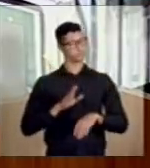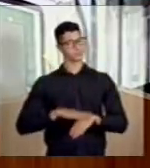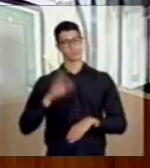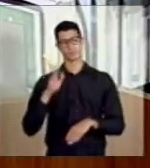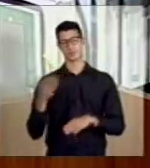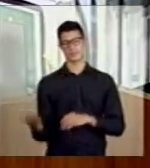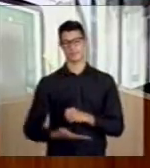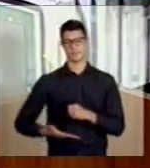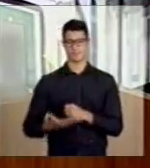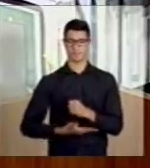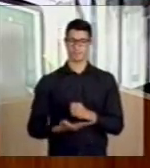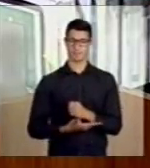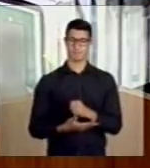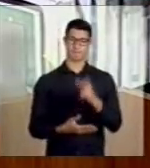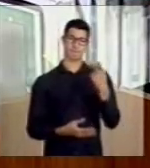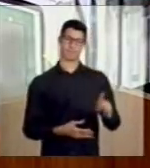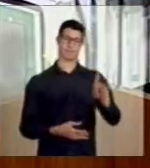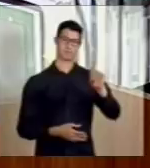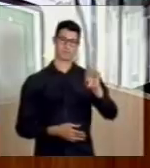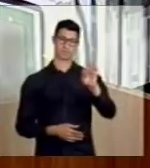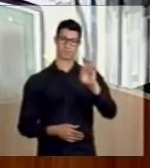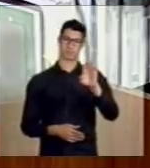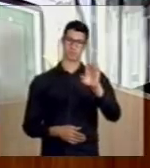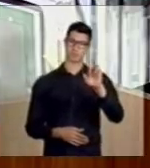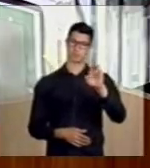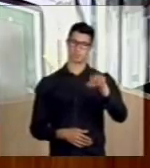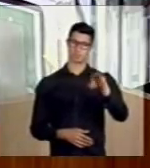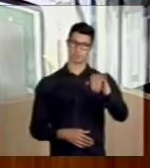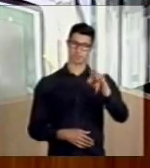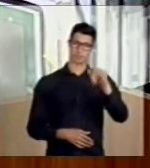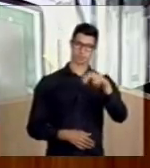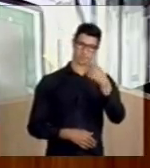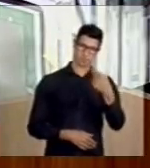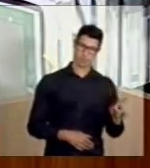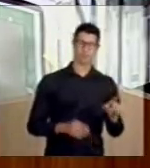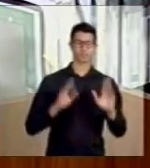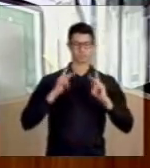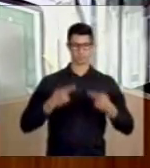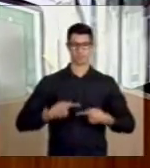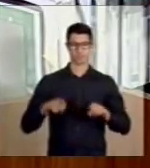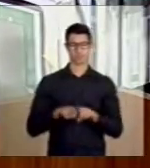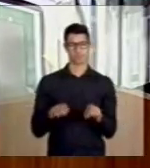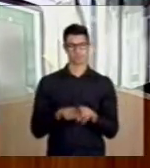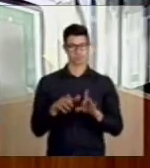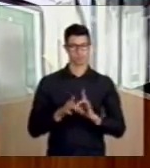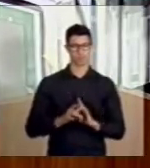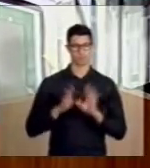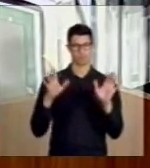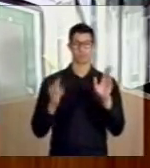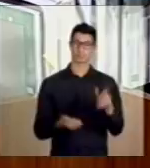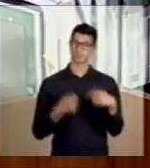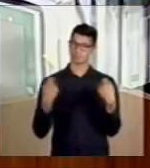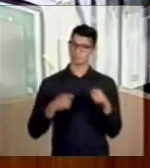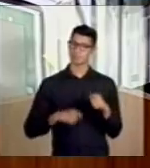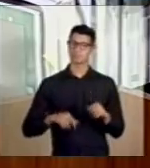mais básicos de sua autodeterminação, de sua dignidade e de sua liberdade. É